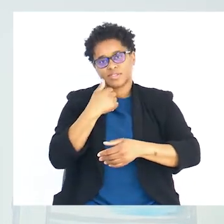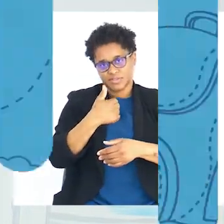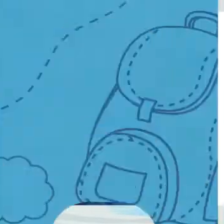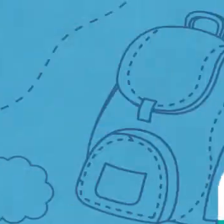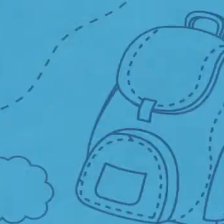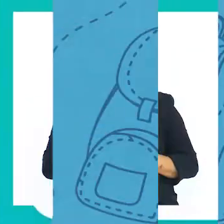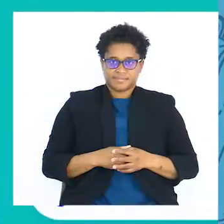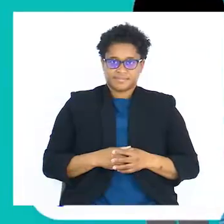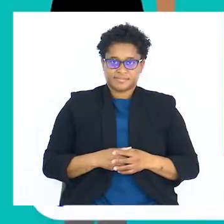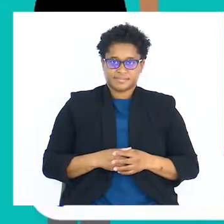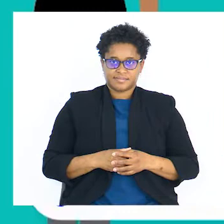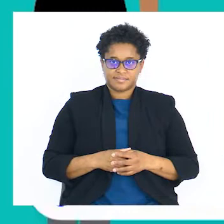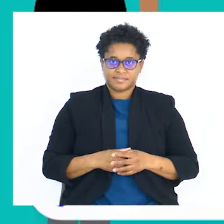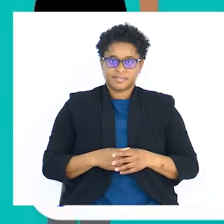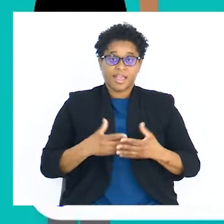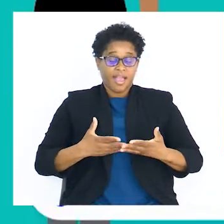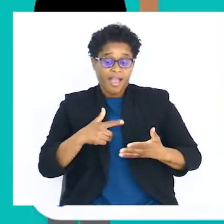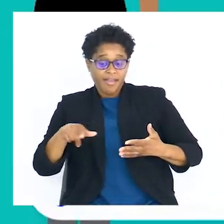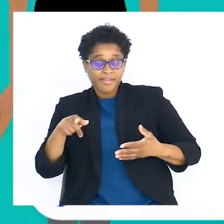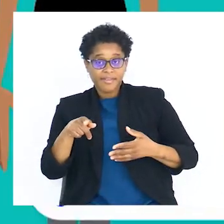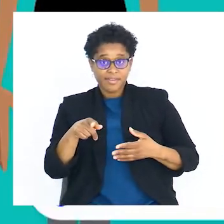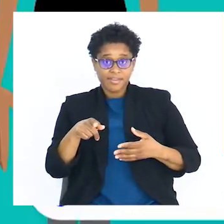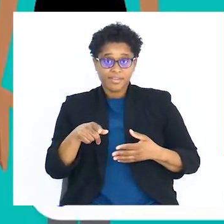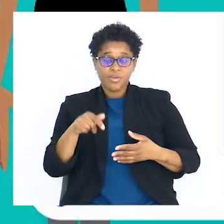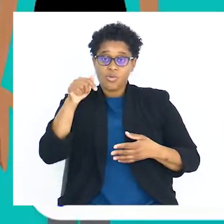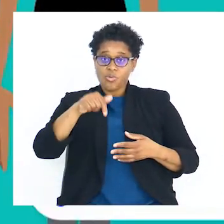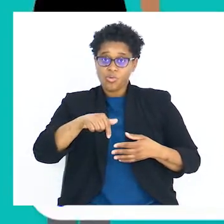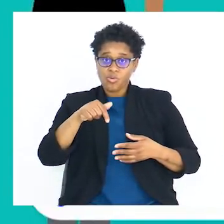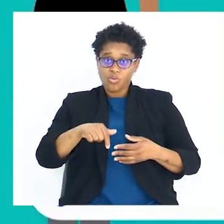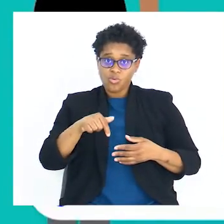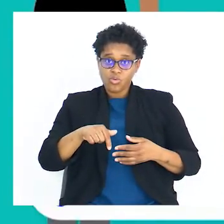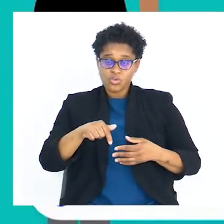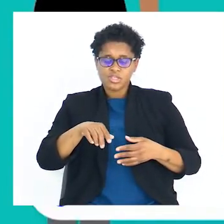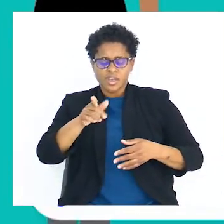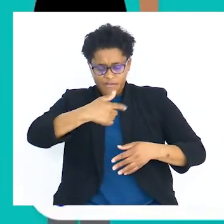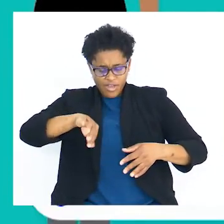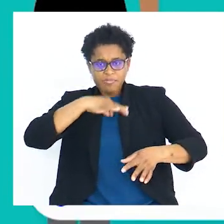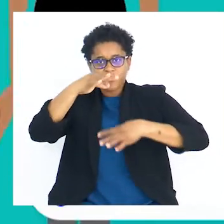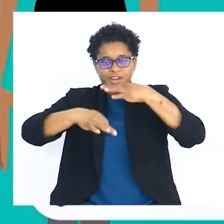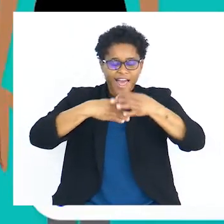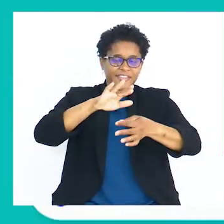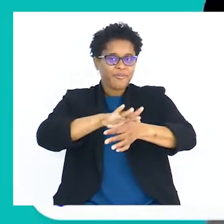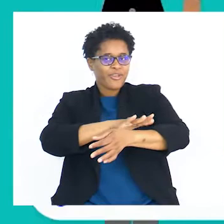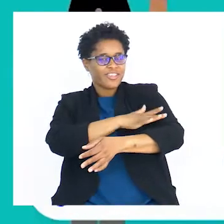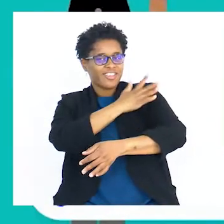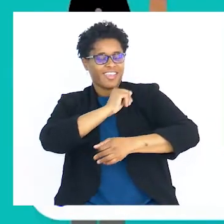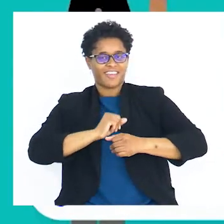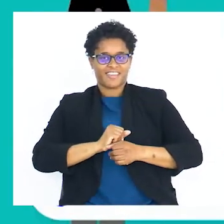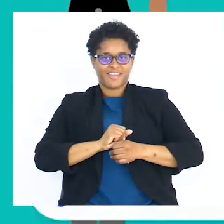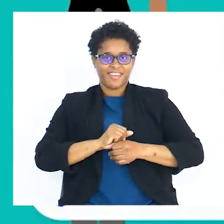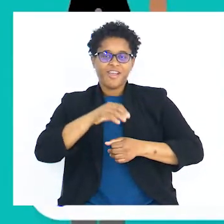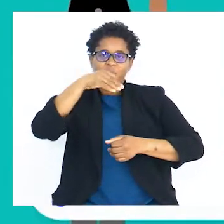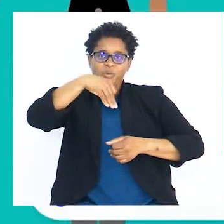certo? Anda daí! Hoje vamos falar de poesia.